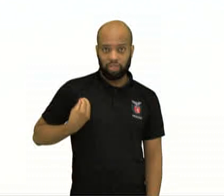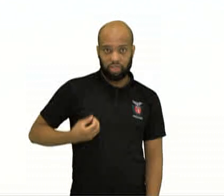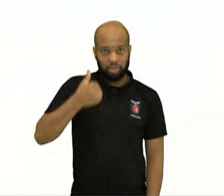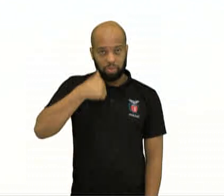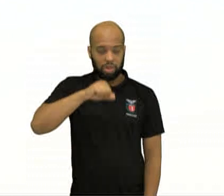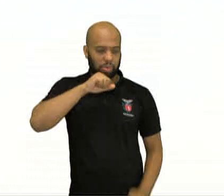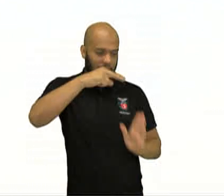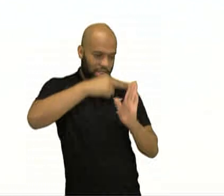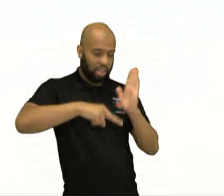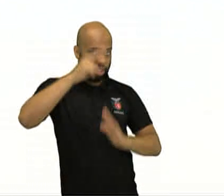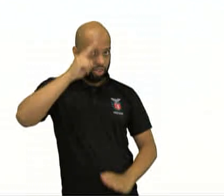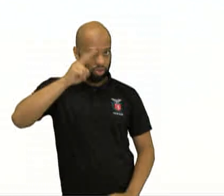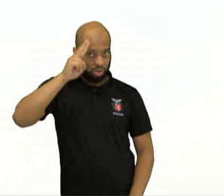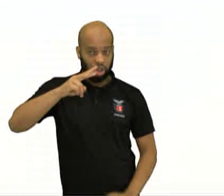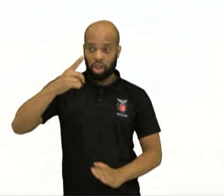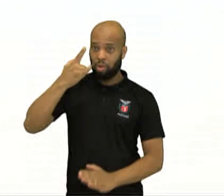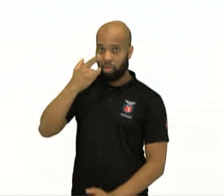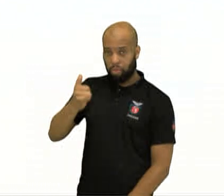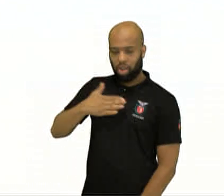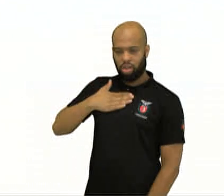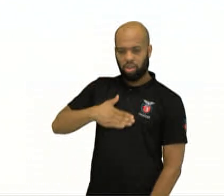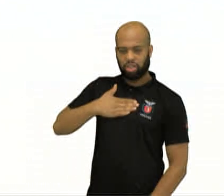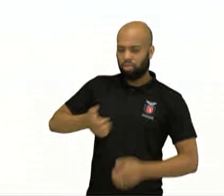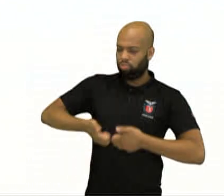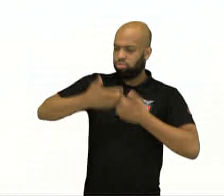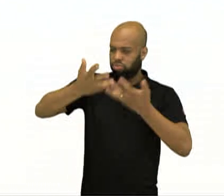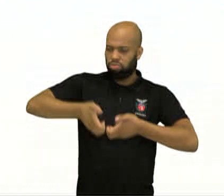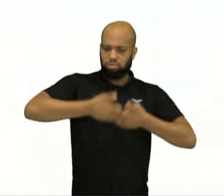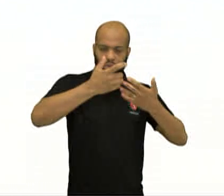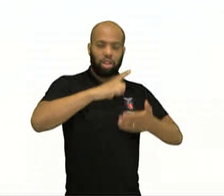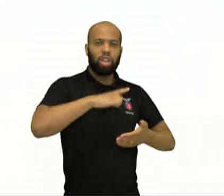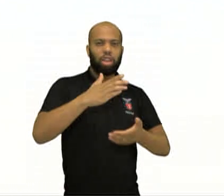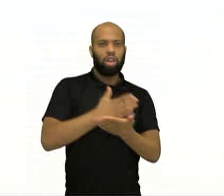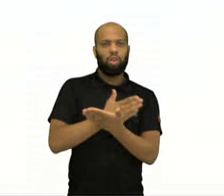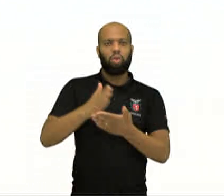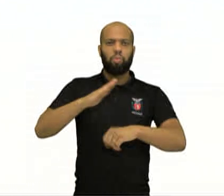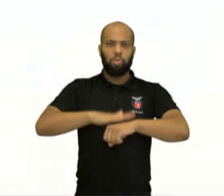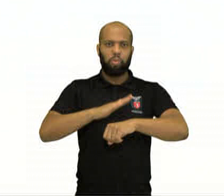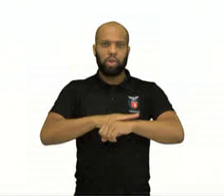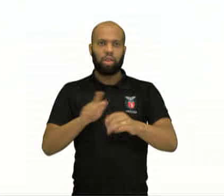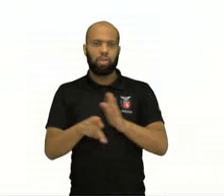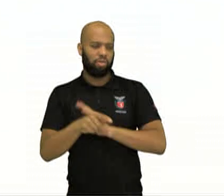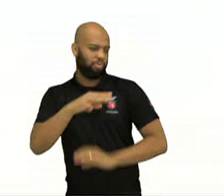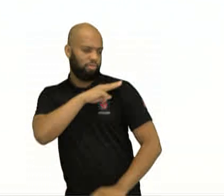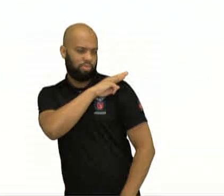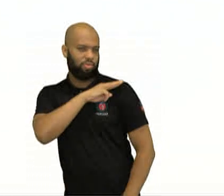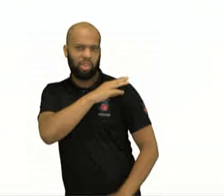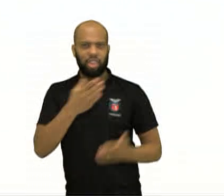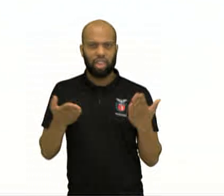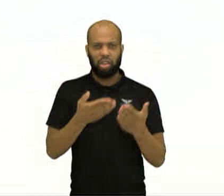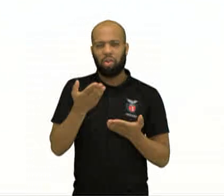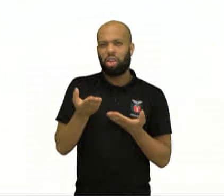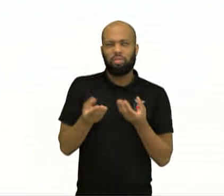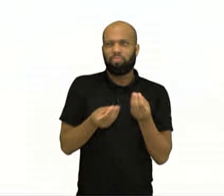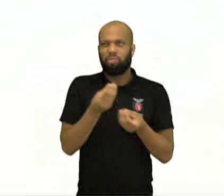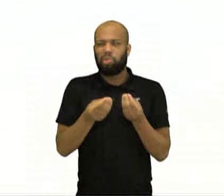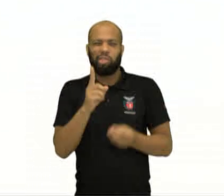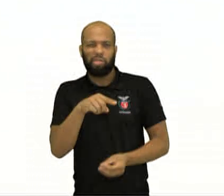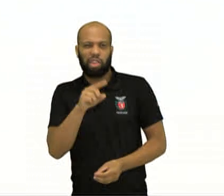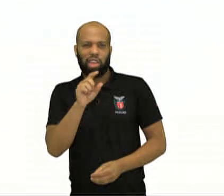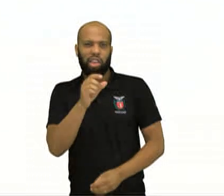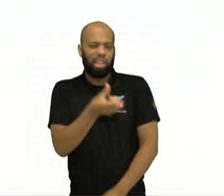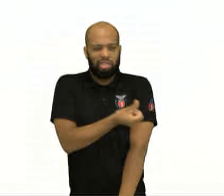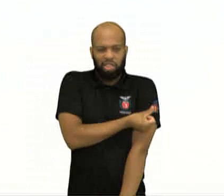gostava de declamar poesias. Foi em algum momento do ginásio, por volta do que hoje será a 6ª ou 7ª